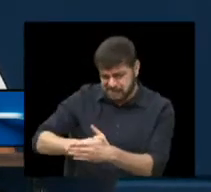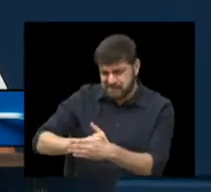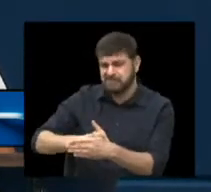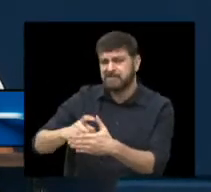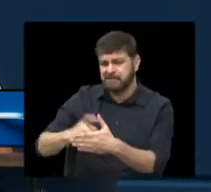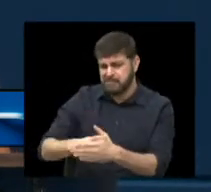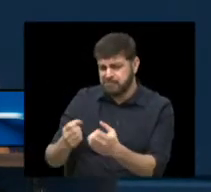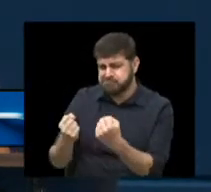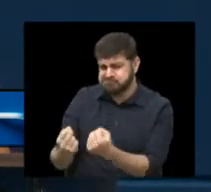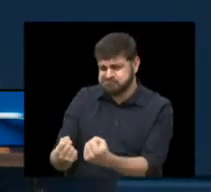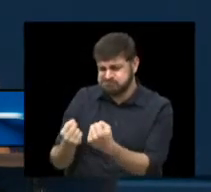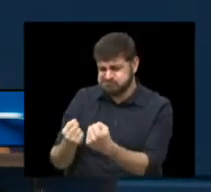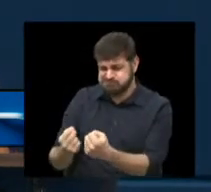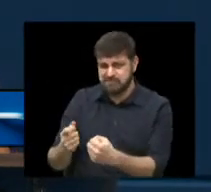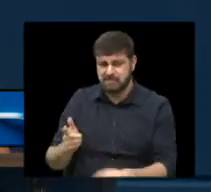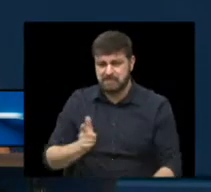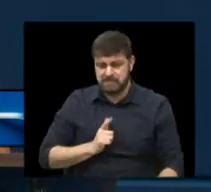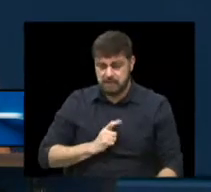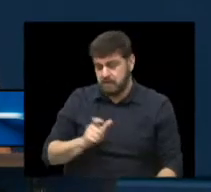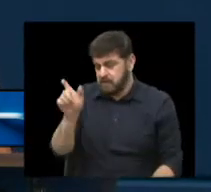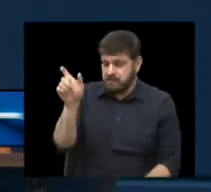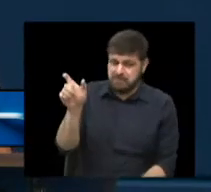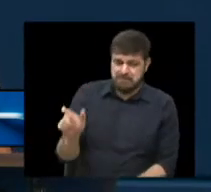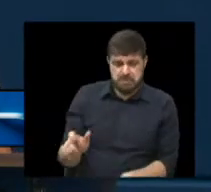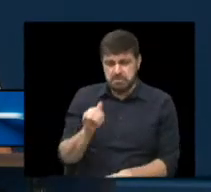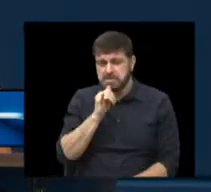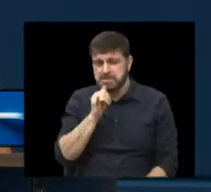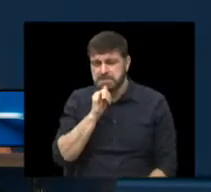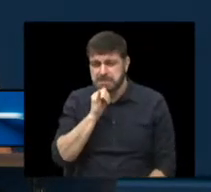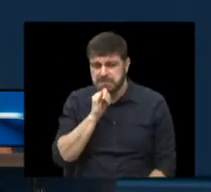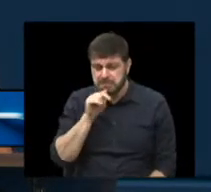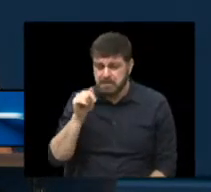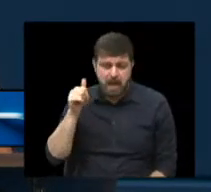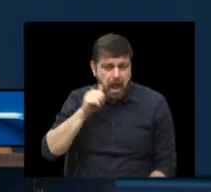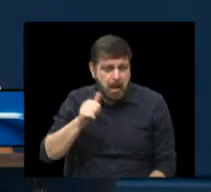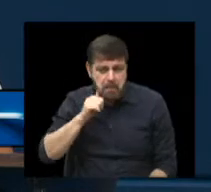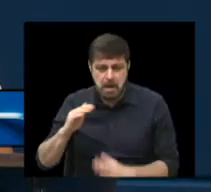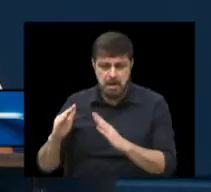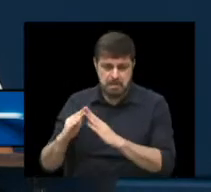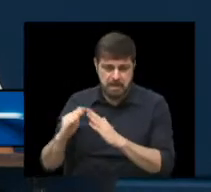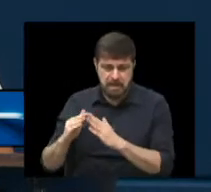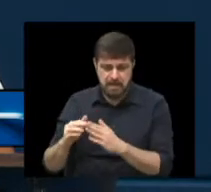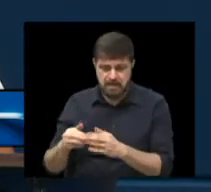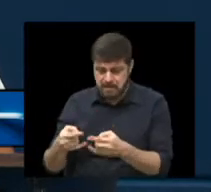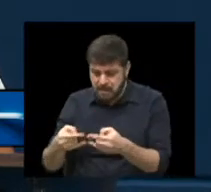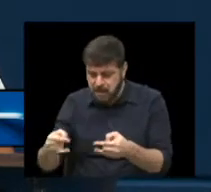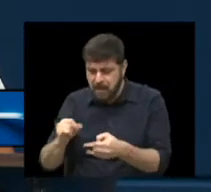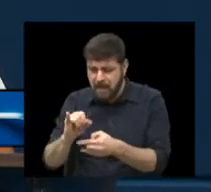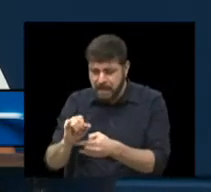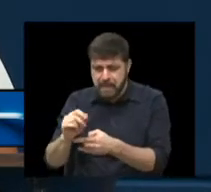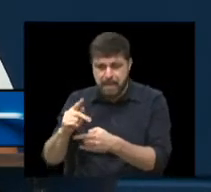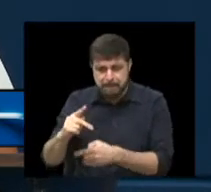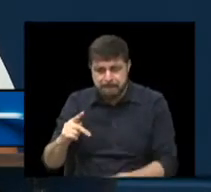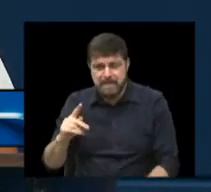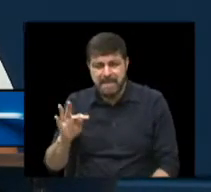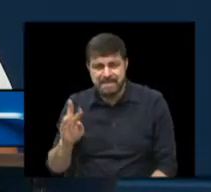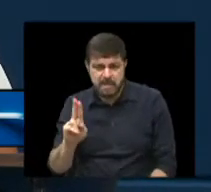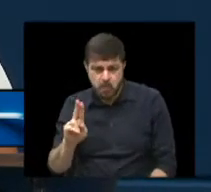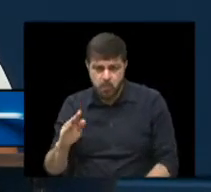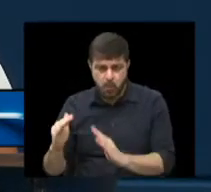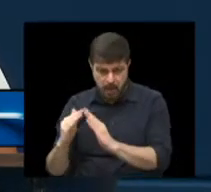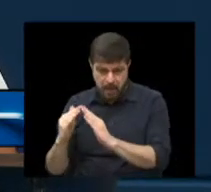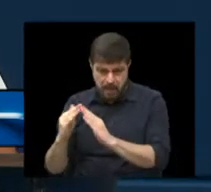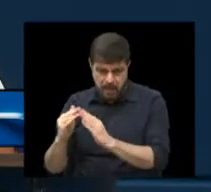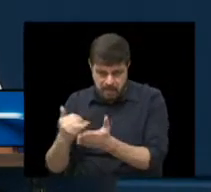dívidas. Uma coisa é a dívida da dona de casa, do IPTU, da dona de casa, que não está conseguindo